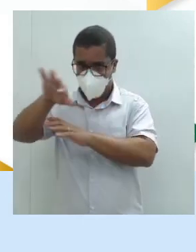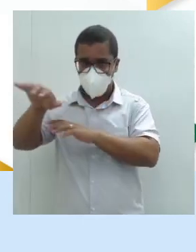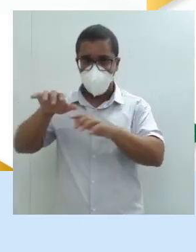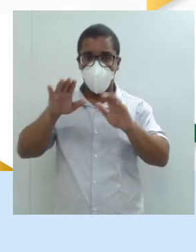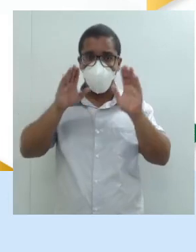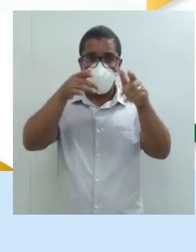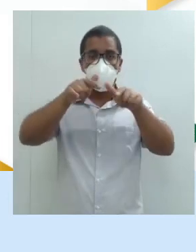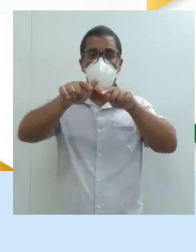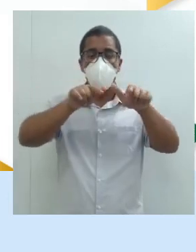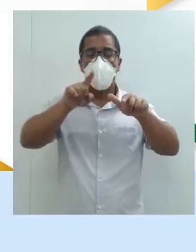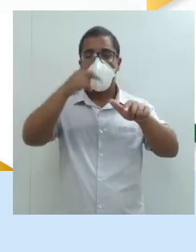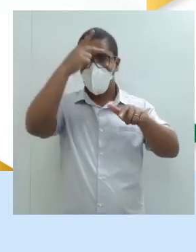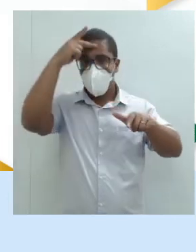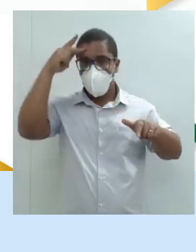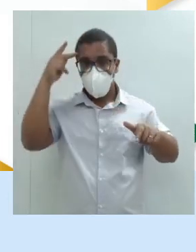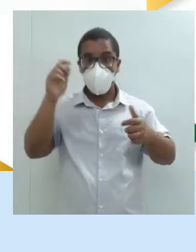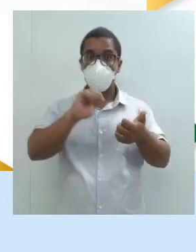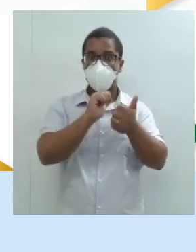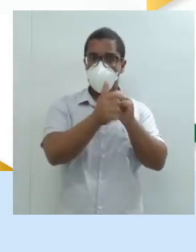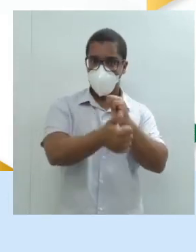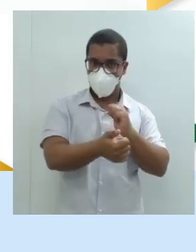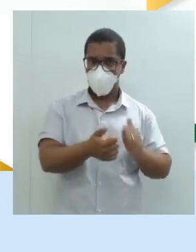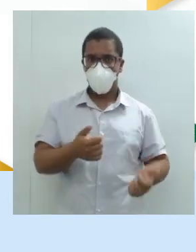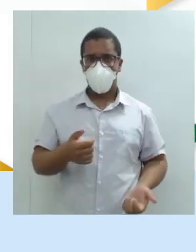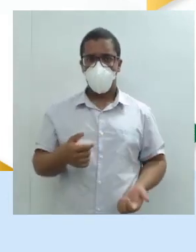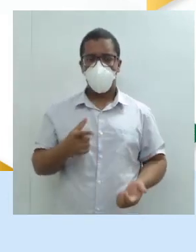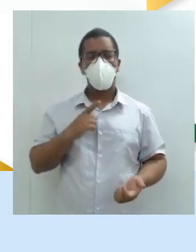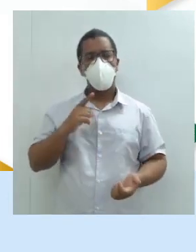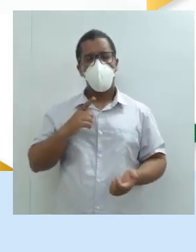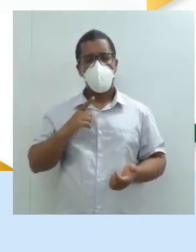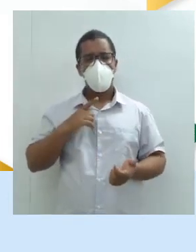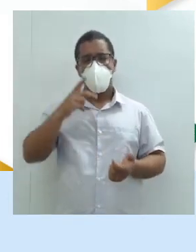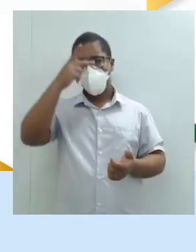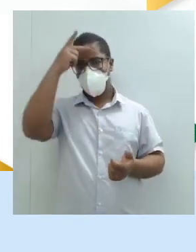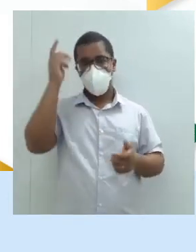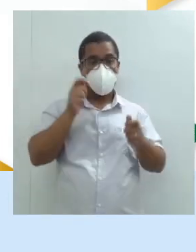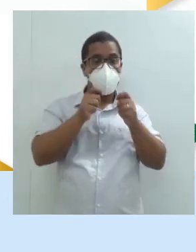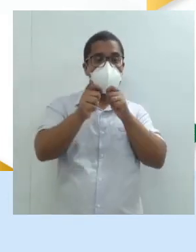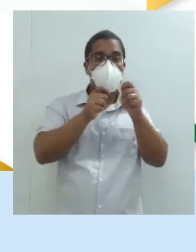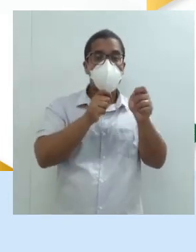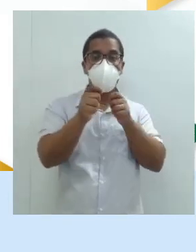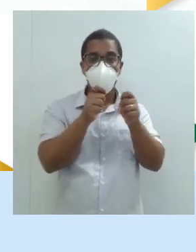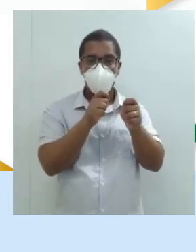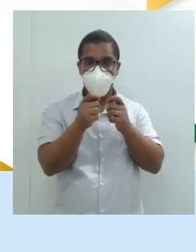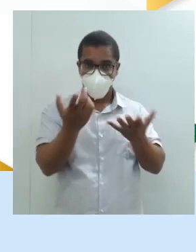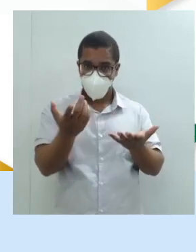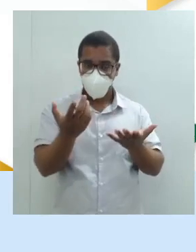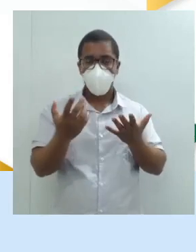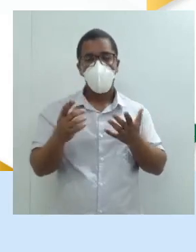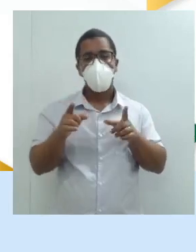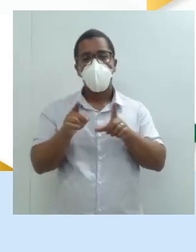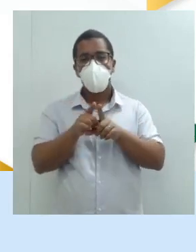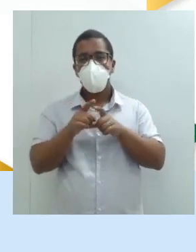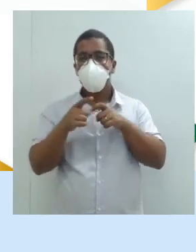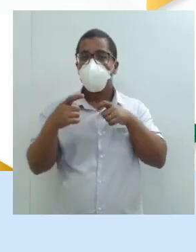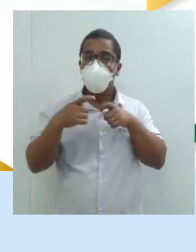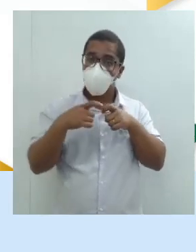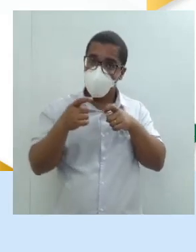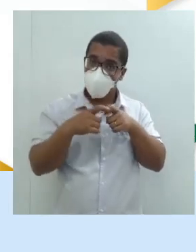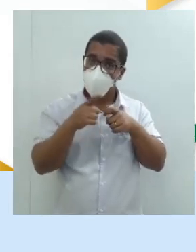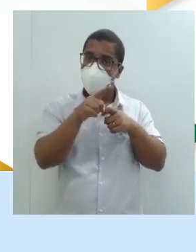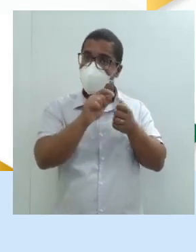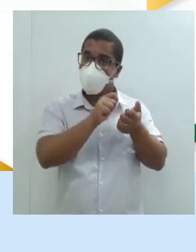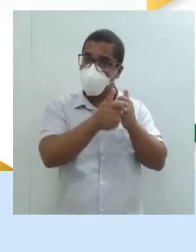dos atletas de alto rendimento, a gente está falando dos repórteres esportivos, a gente está falando dos médicos